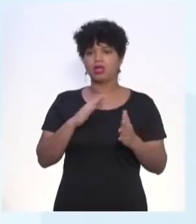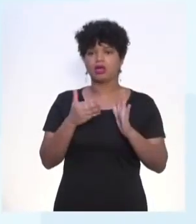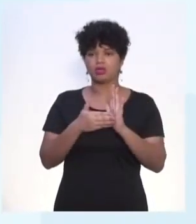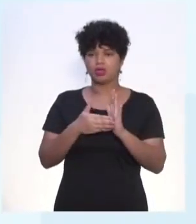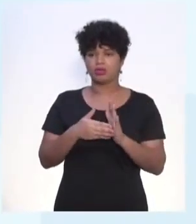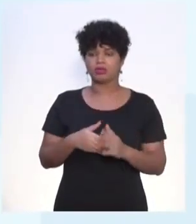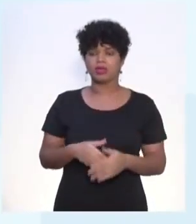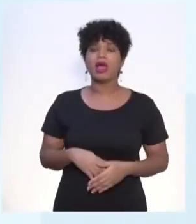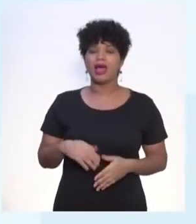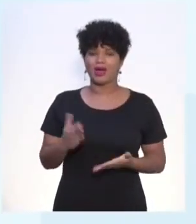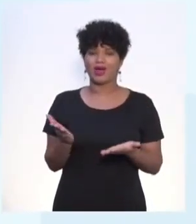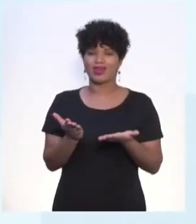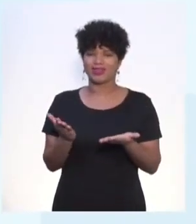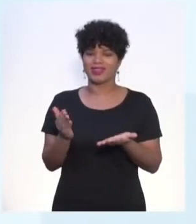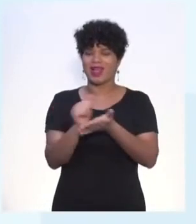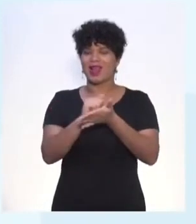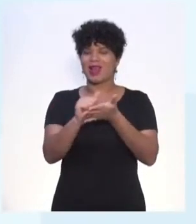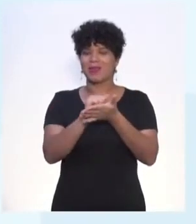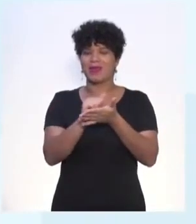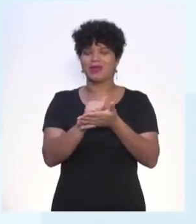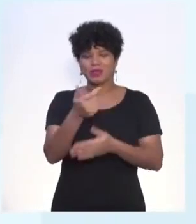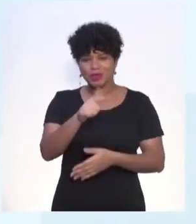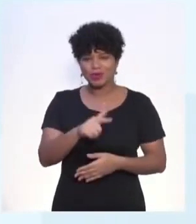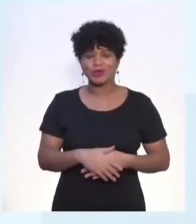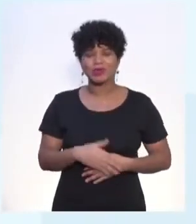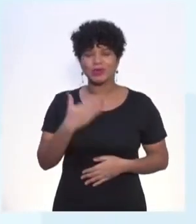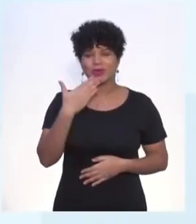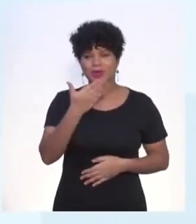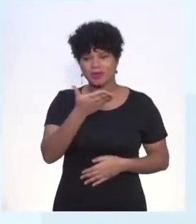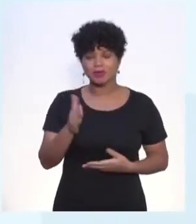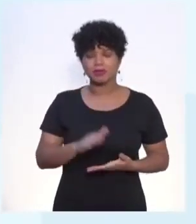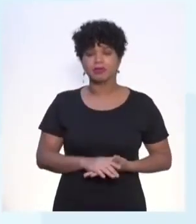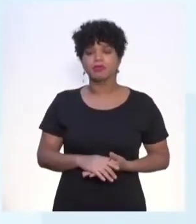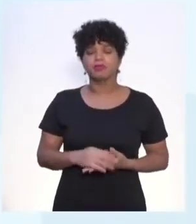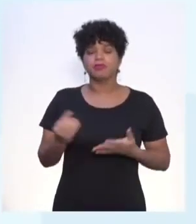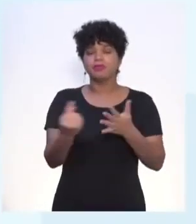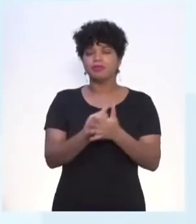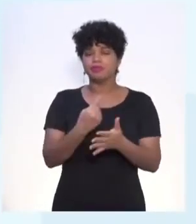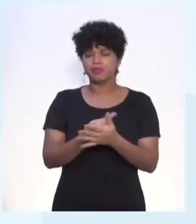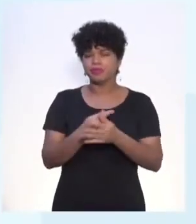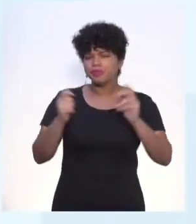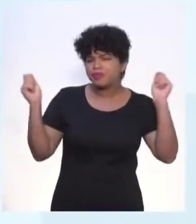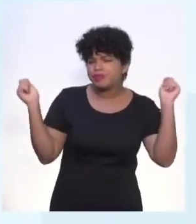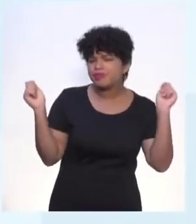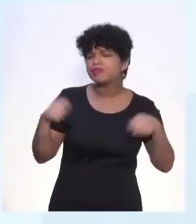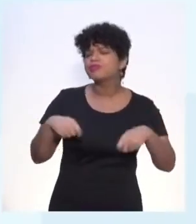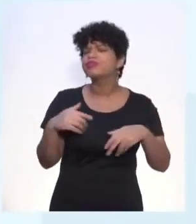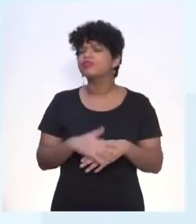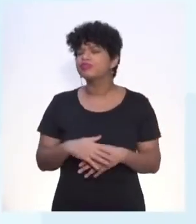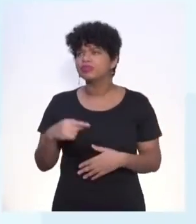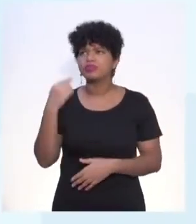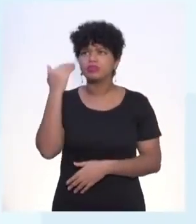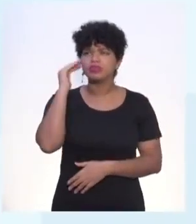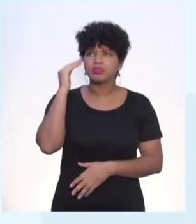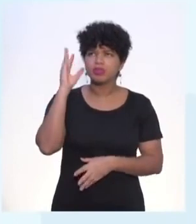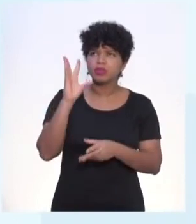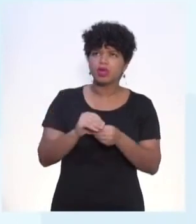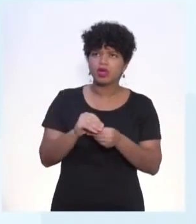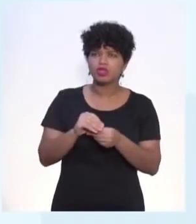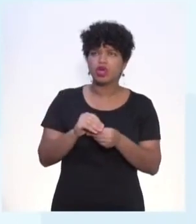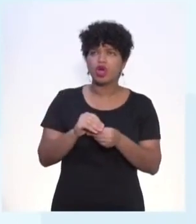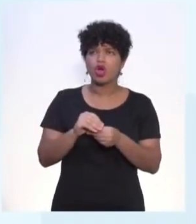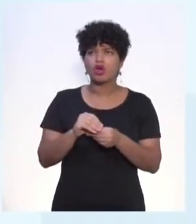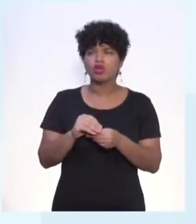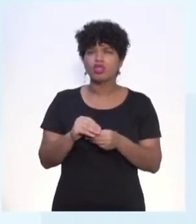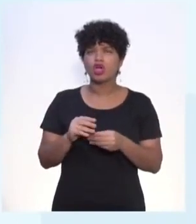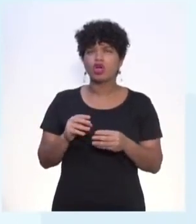limpar a luz aqui para descongestionar. Tá? Beleza? Aí vem a pergunta. É possível concluir que a razão entre o número de